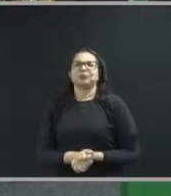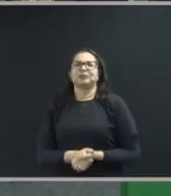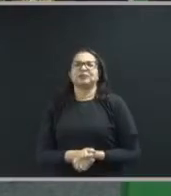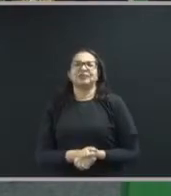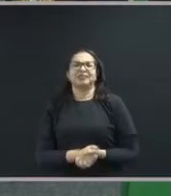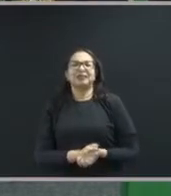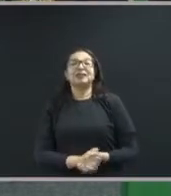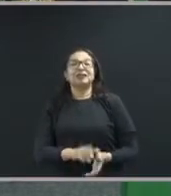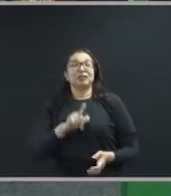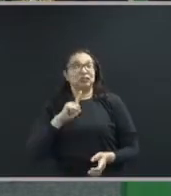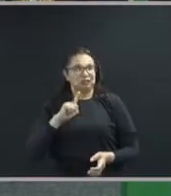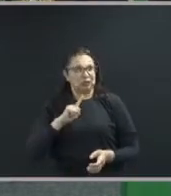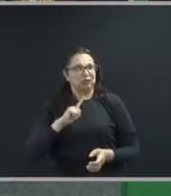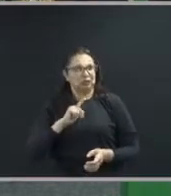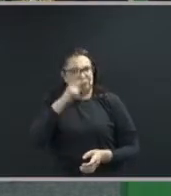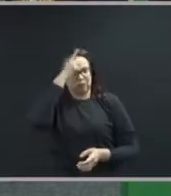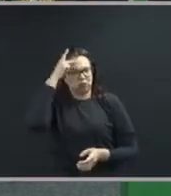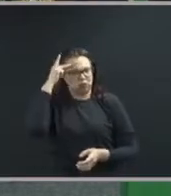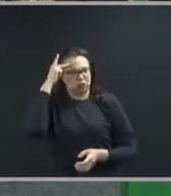irmão.